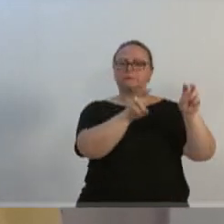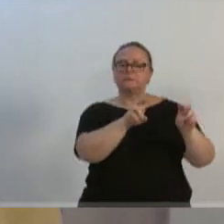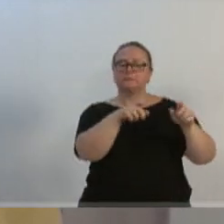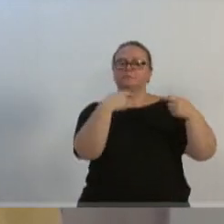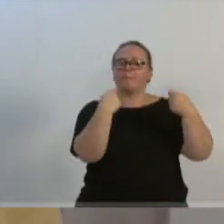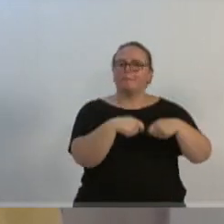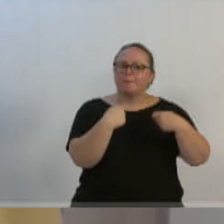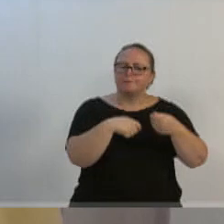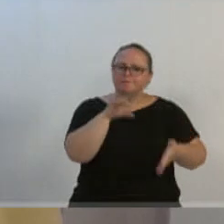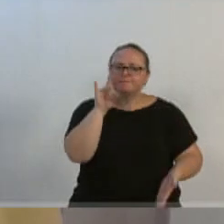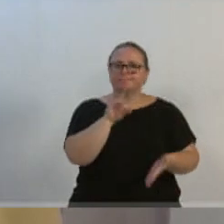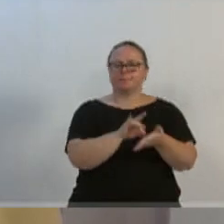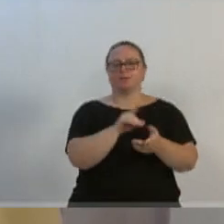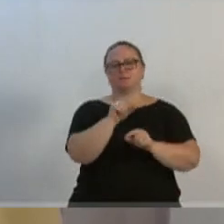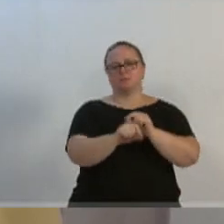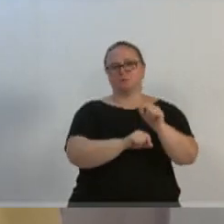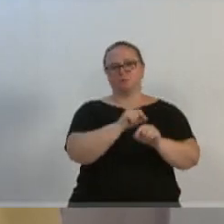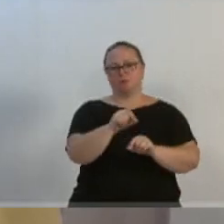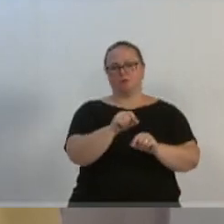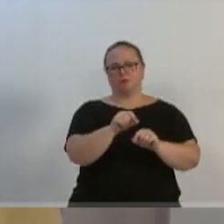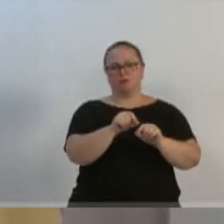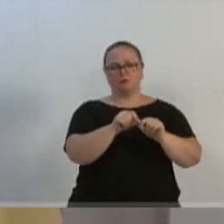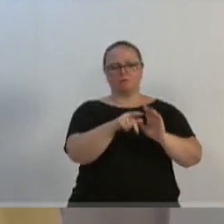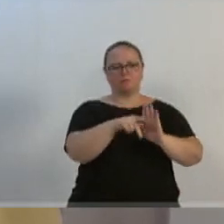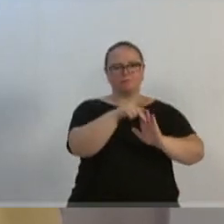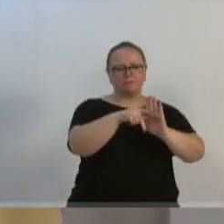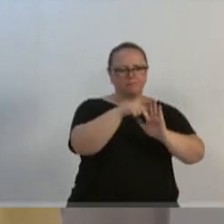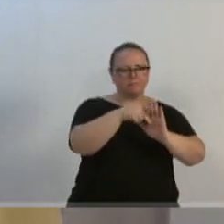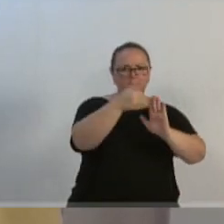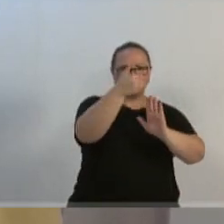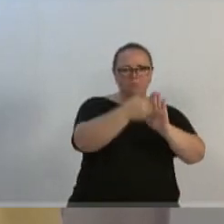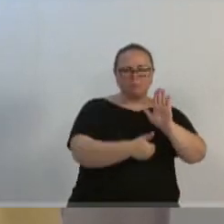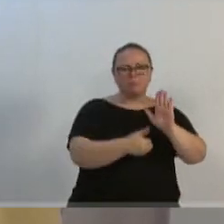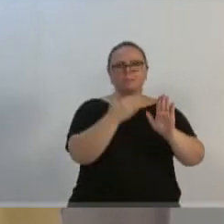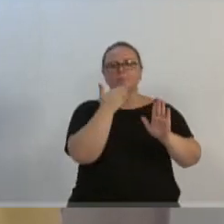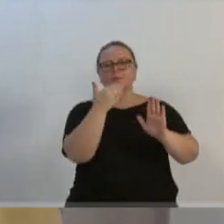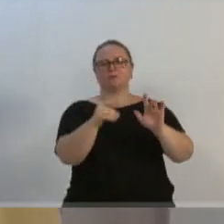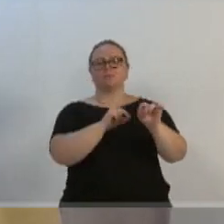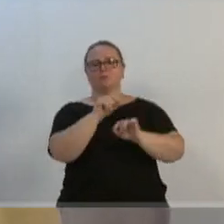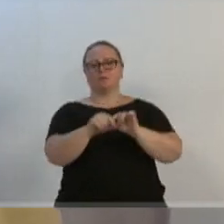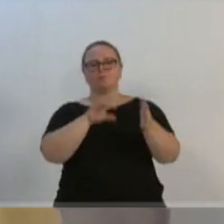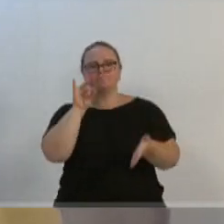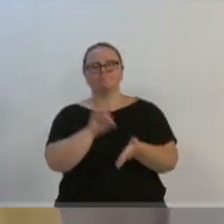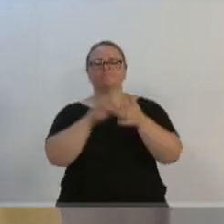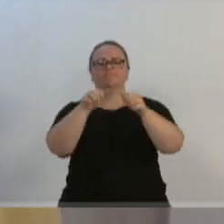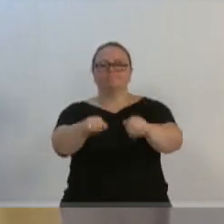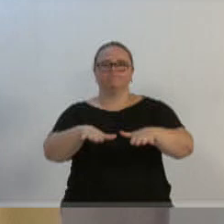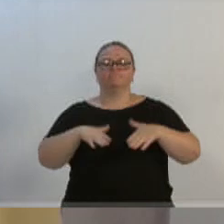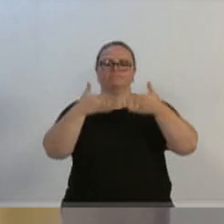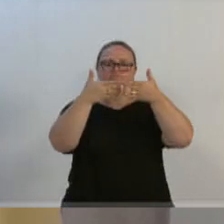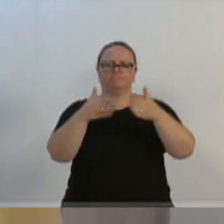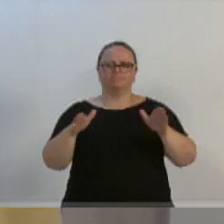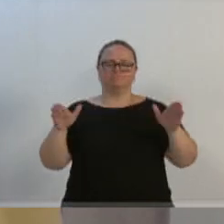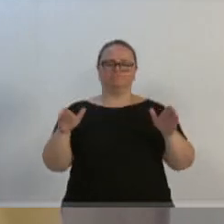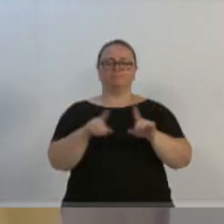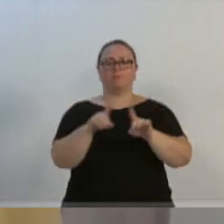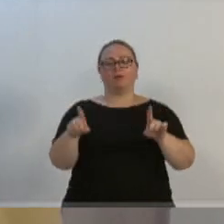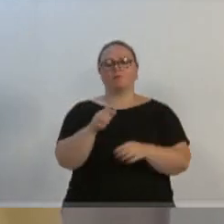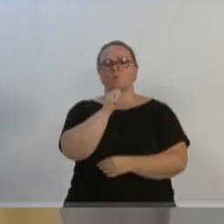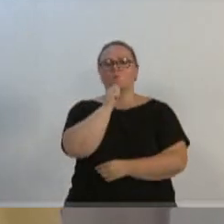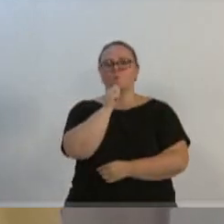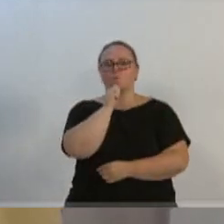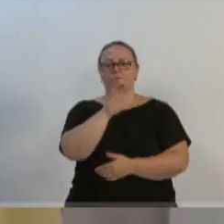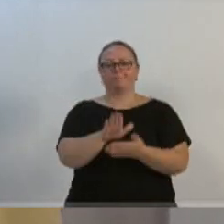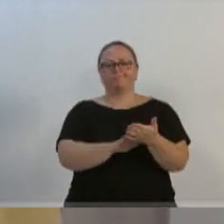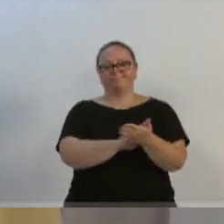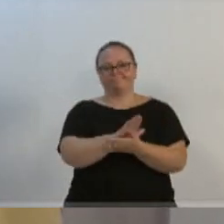necessidade que pedia, inclusive, os pareceres com relação à questão da realização da audiência pública, o que não ocorreu, e